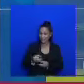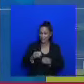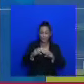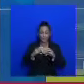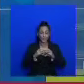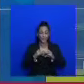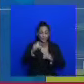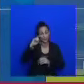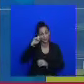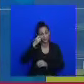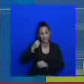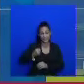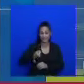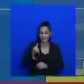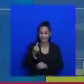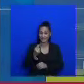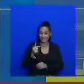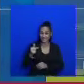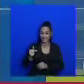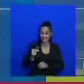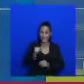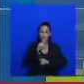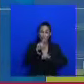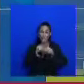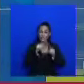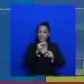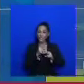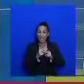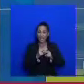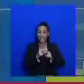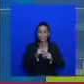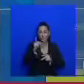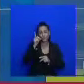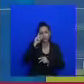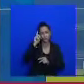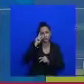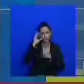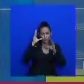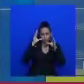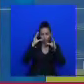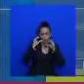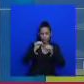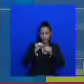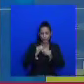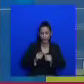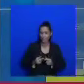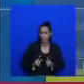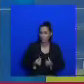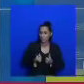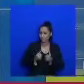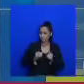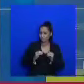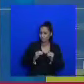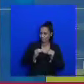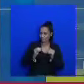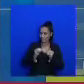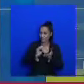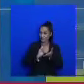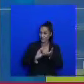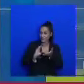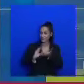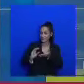Preta, 17. Loterias Caixa, todas as noites, milhões em prêmios para você. Bola verde,